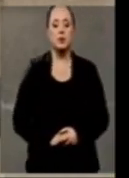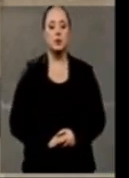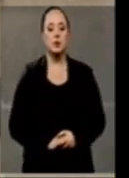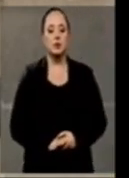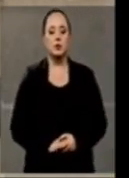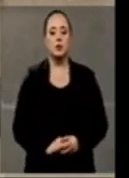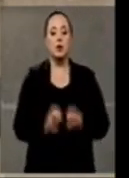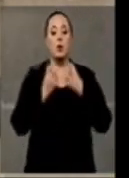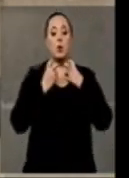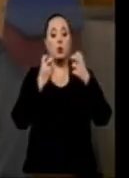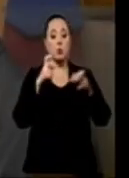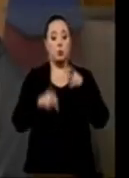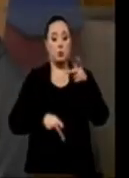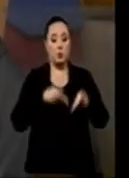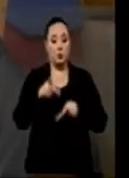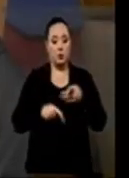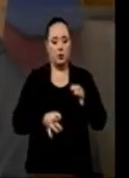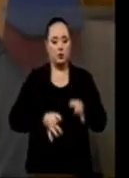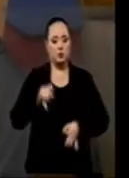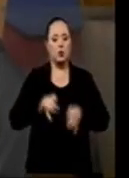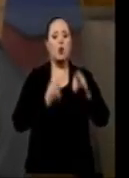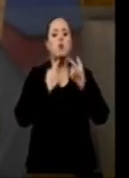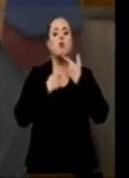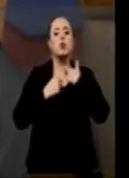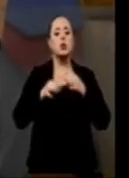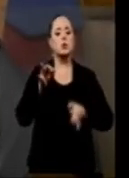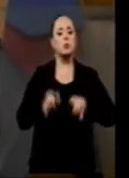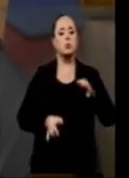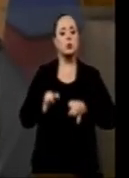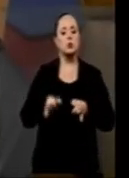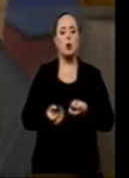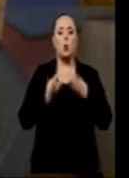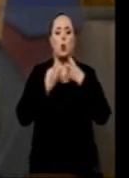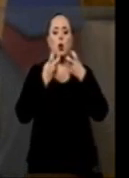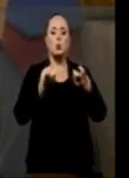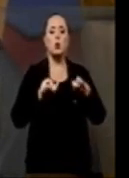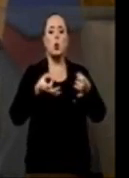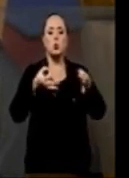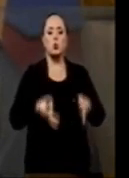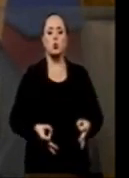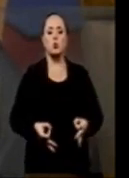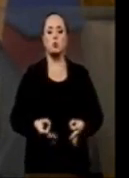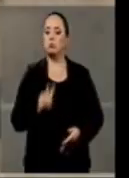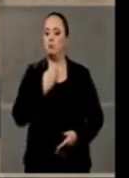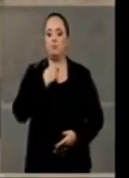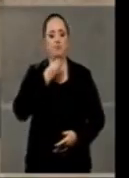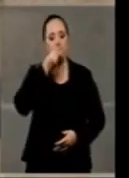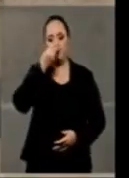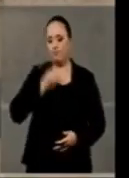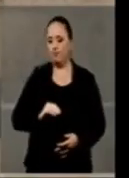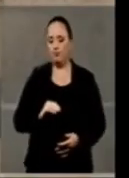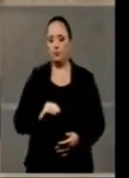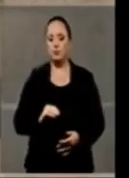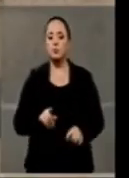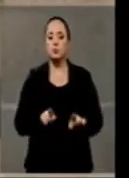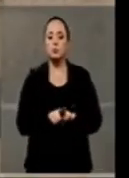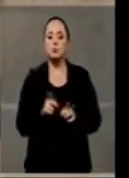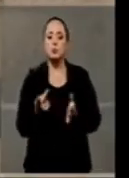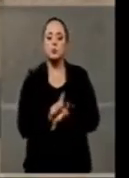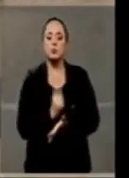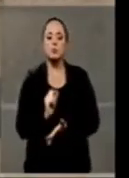por justiça clamor justo e que não pode ser recusado foi também